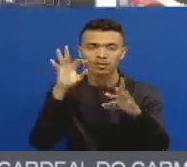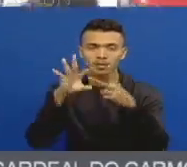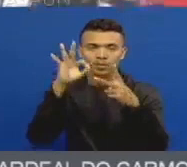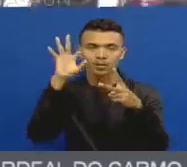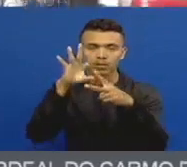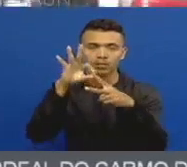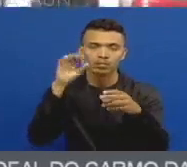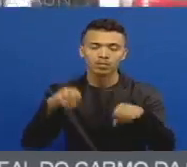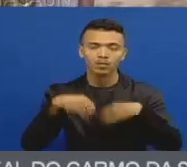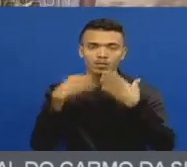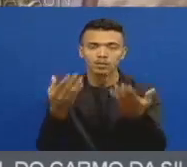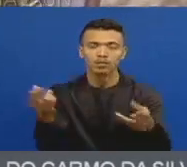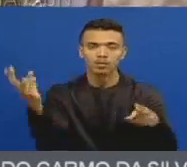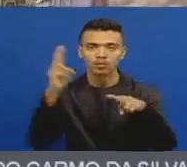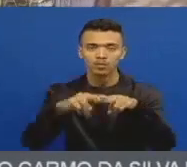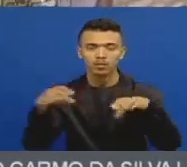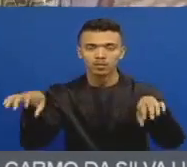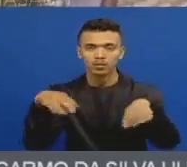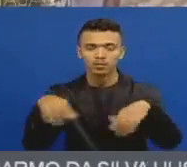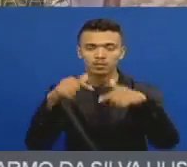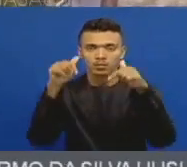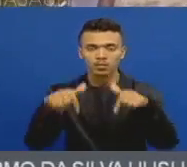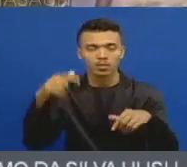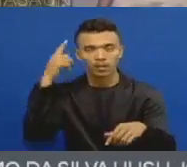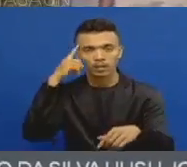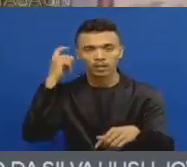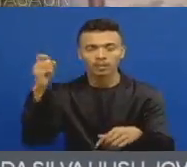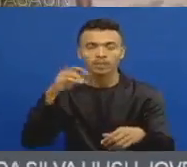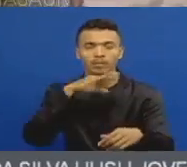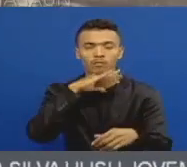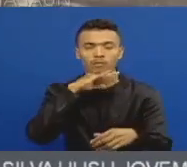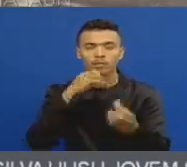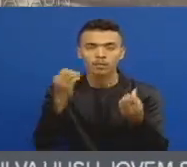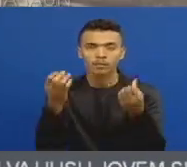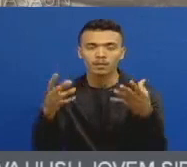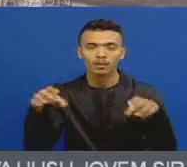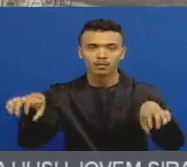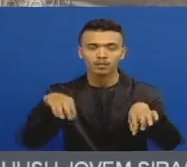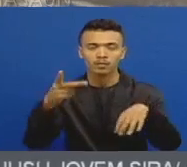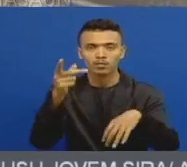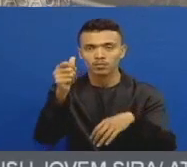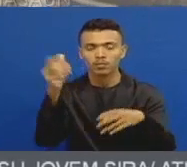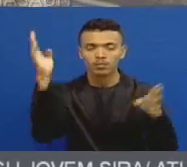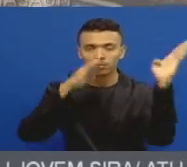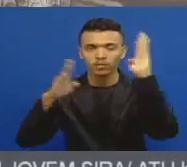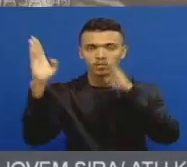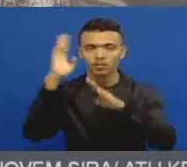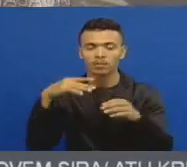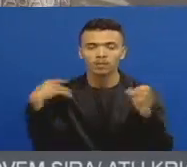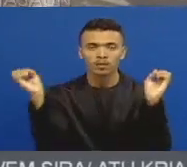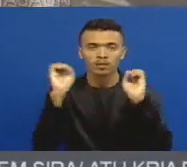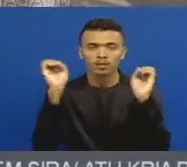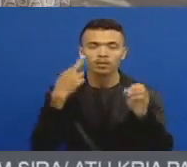Bele recluta tão insa obviamente serviço né. Tamba for barak em serviço tu ne problema é. Então nita se la